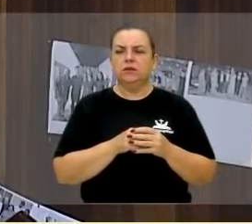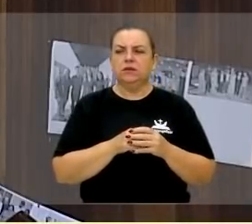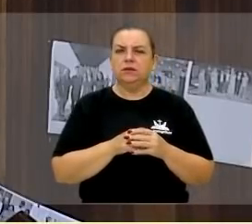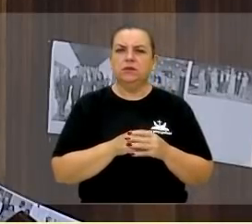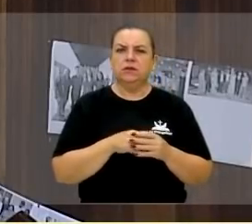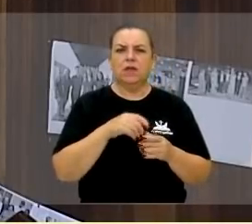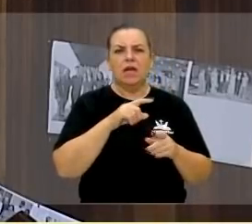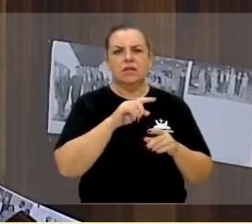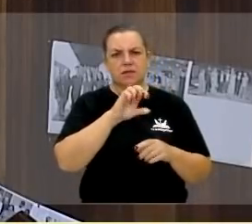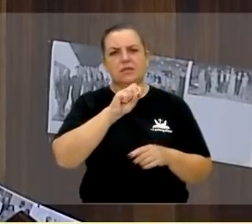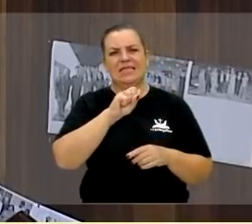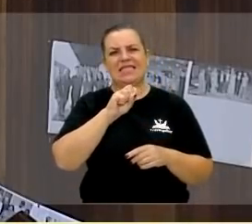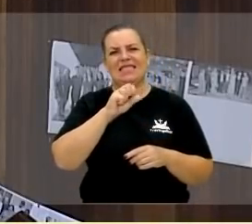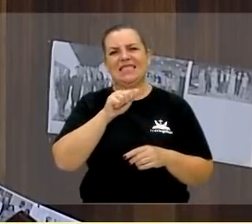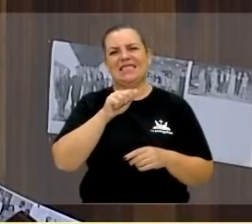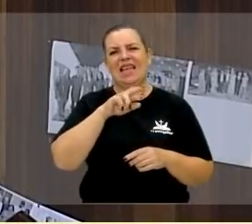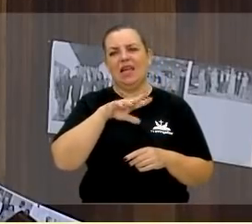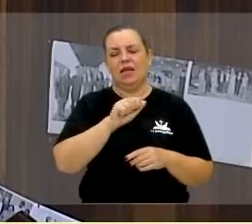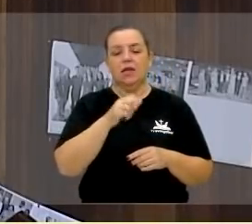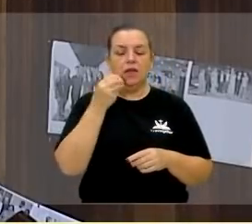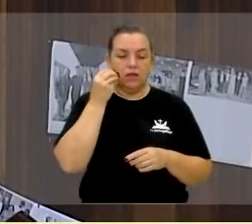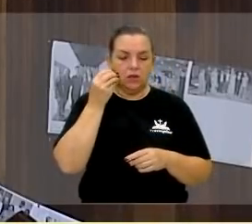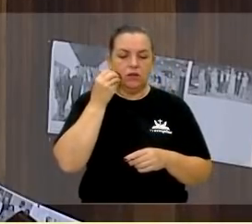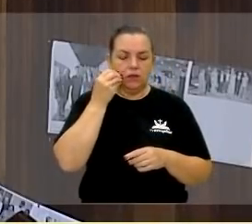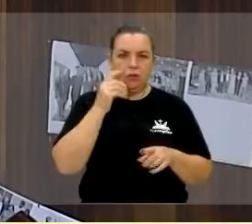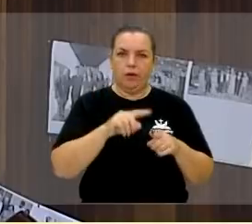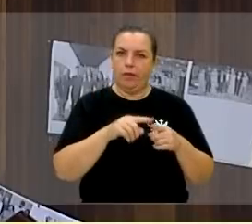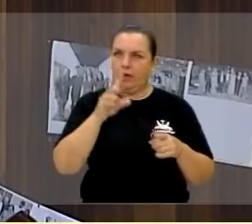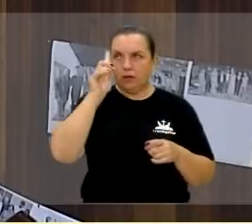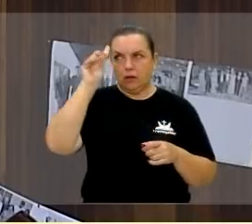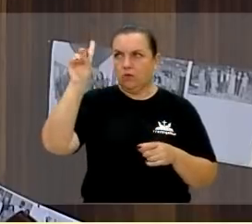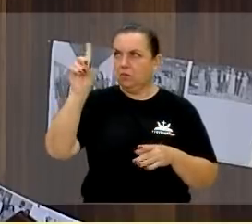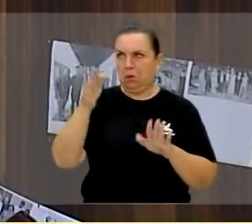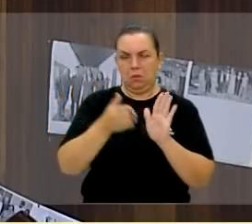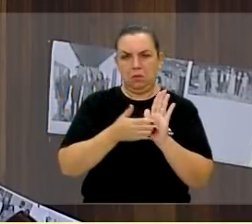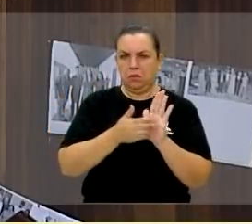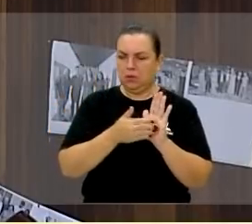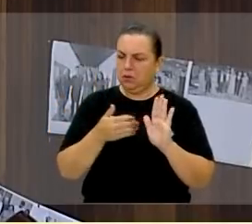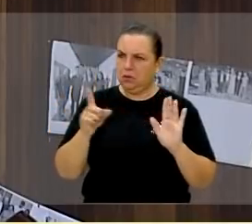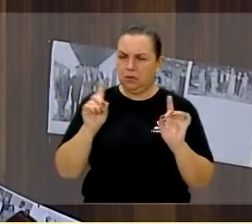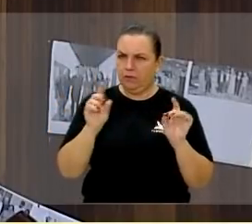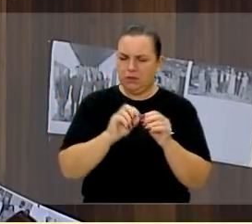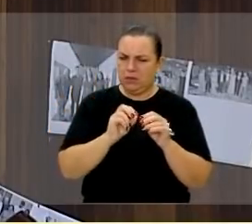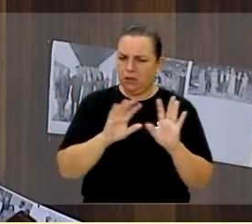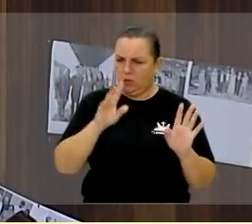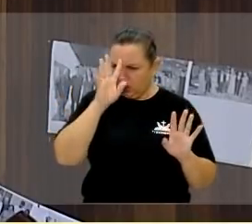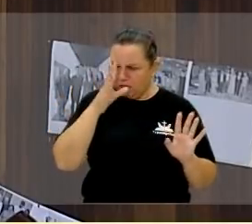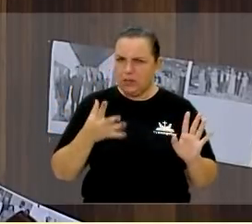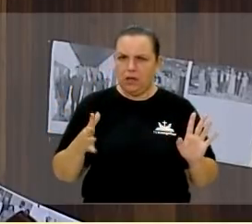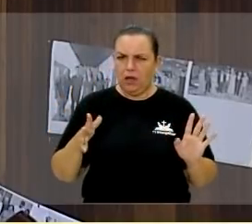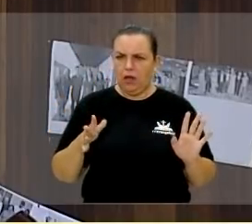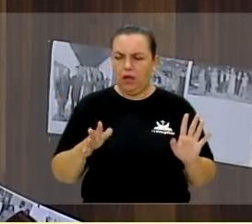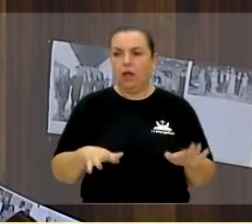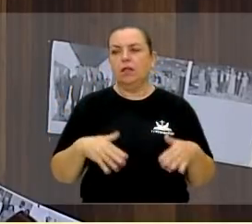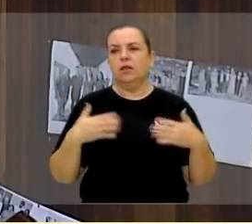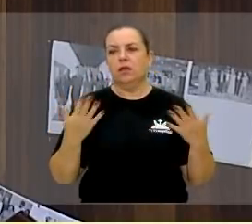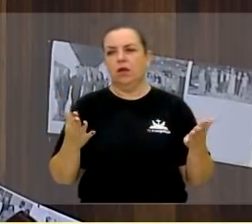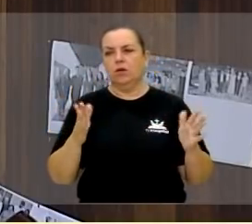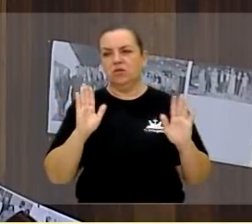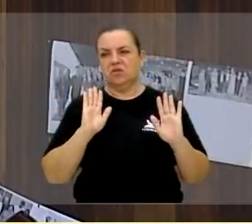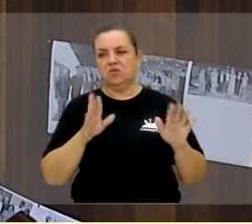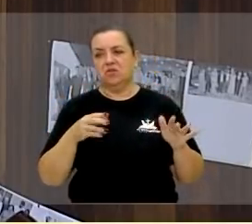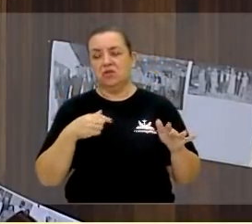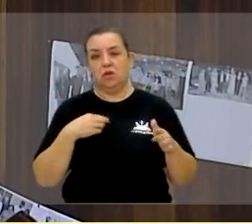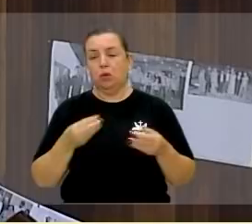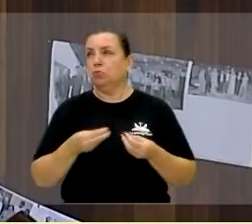Tentou dizer assim: ó, Deus não está cumprindo a promessa. Então, já que eu não